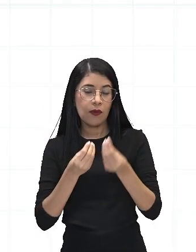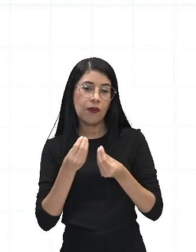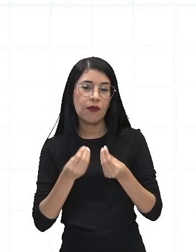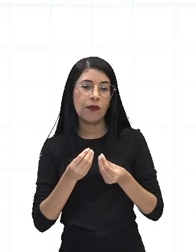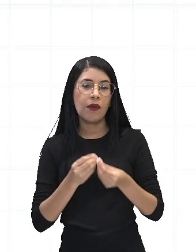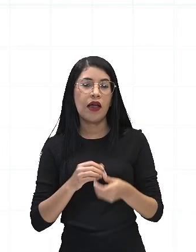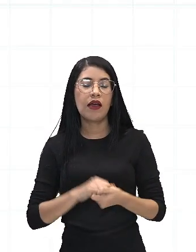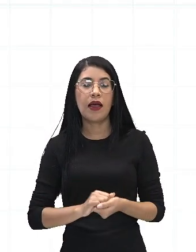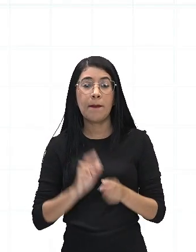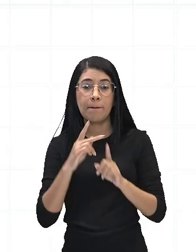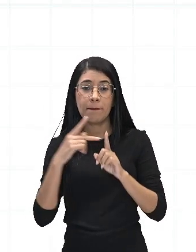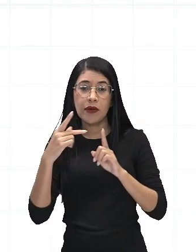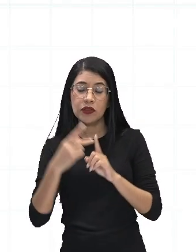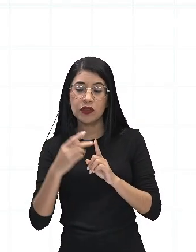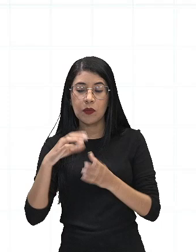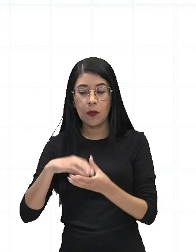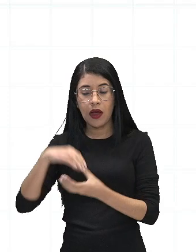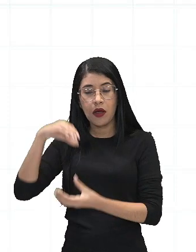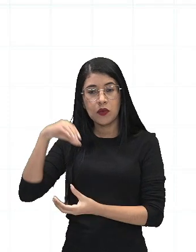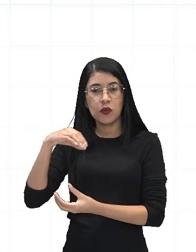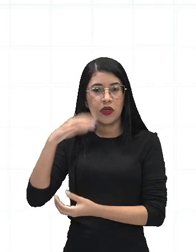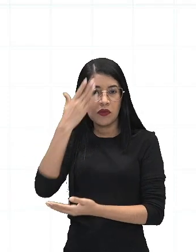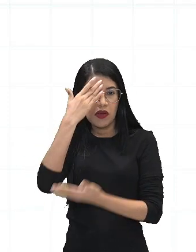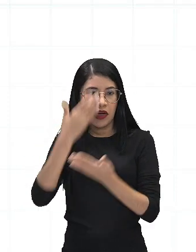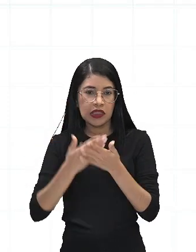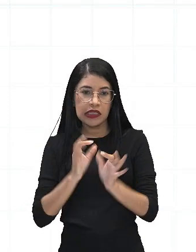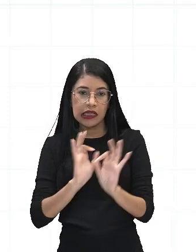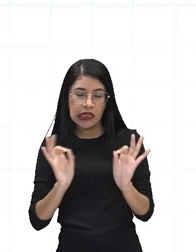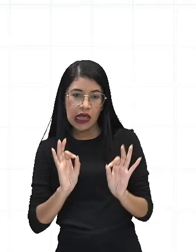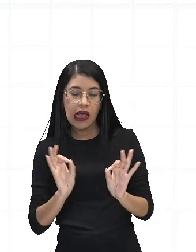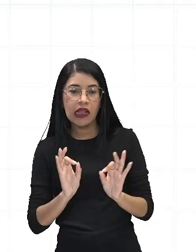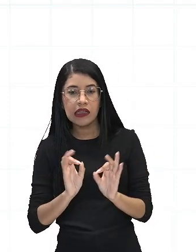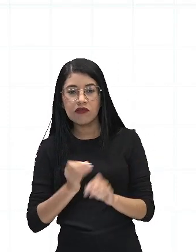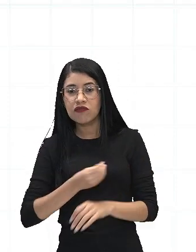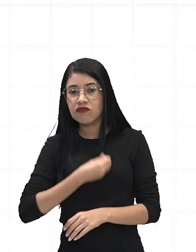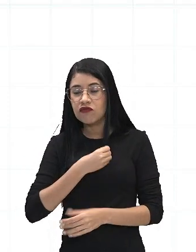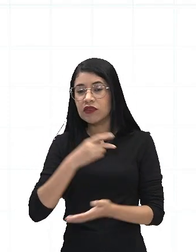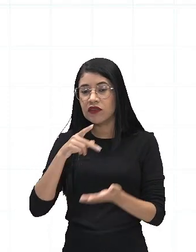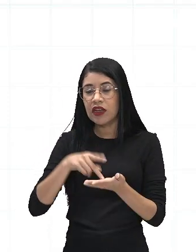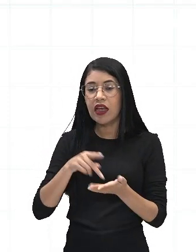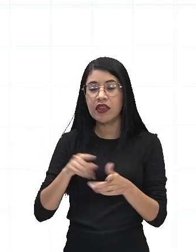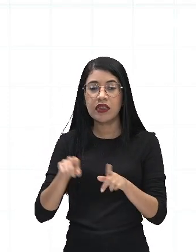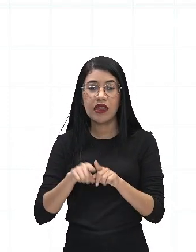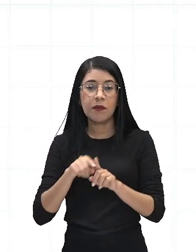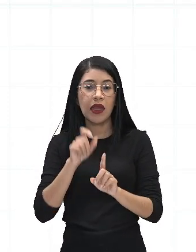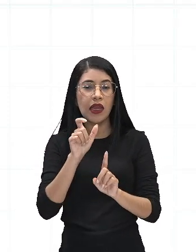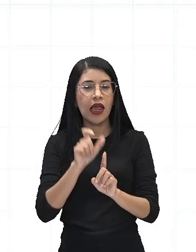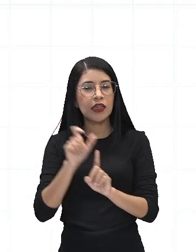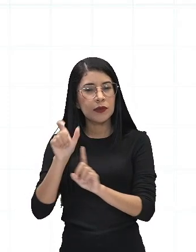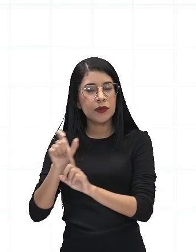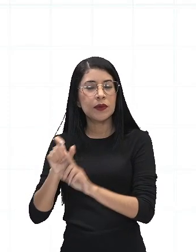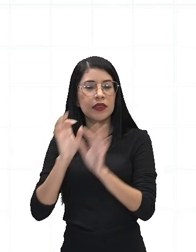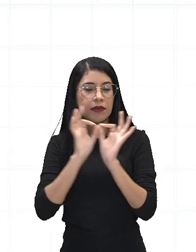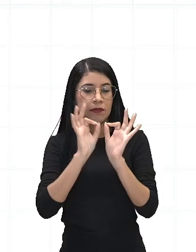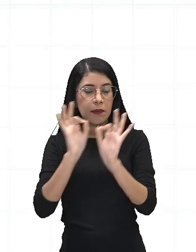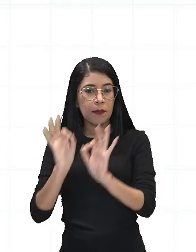perspectiva de um adulto cético e de carne e osso, como são também seus